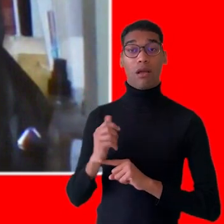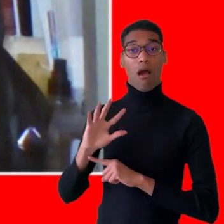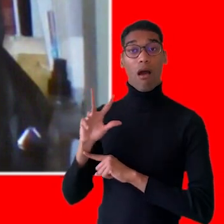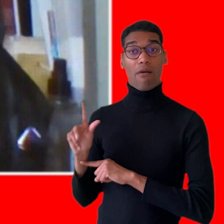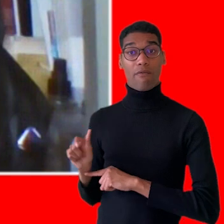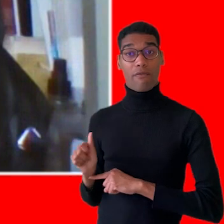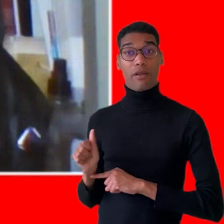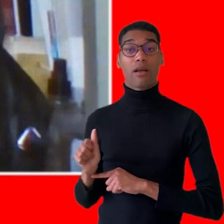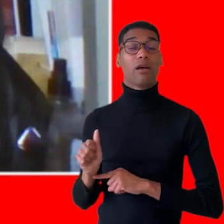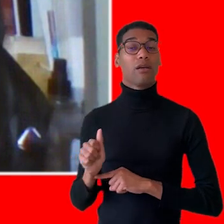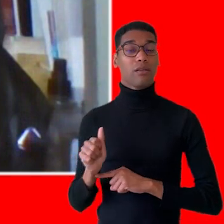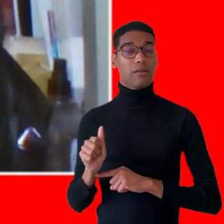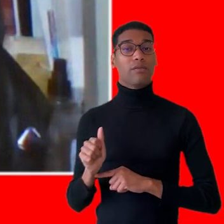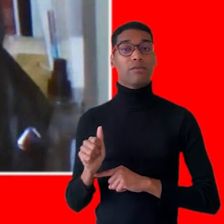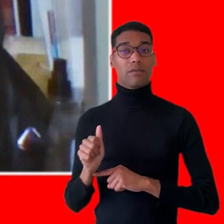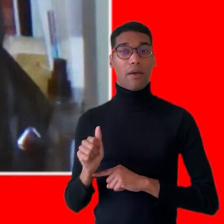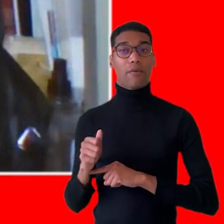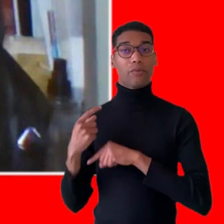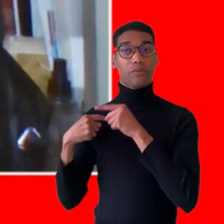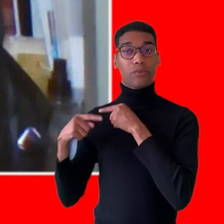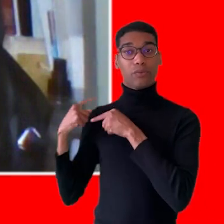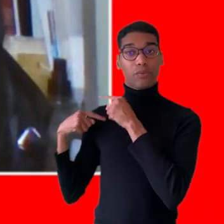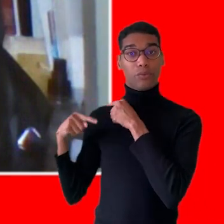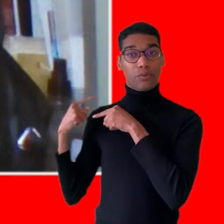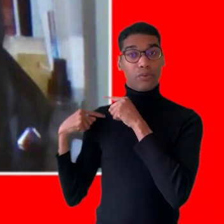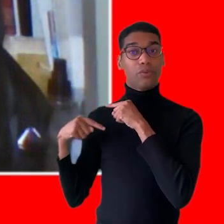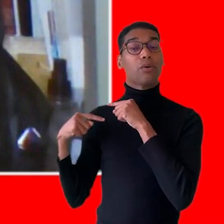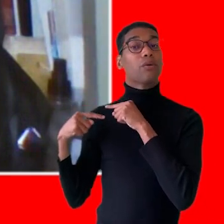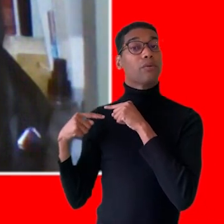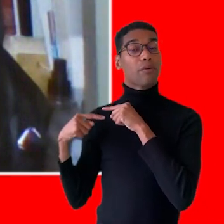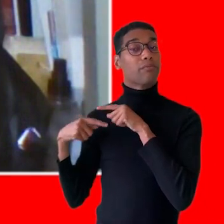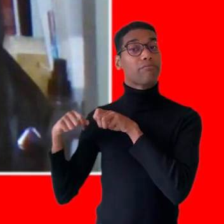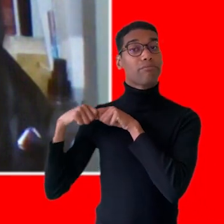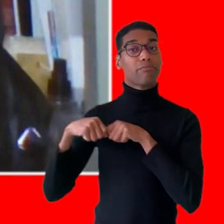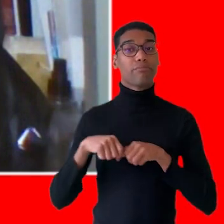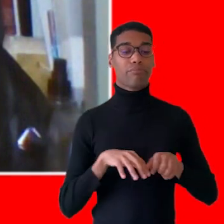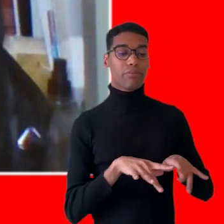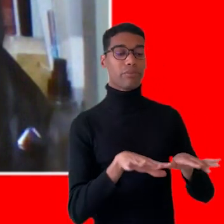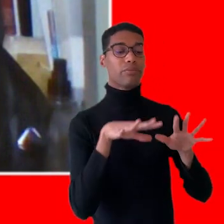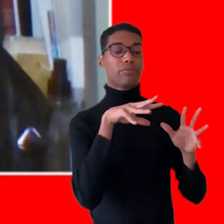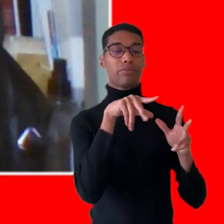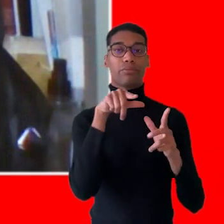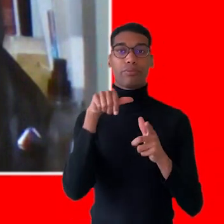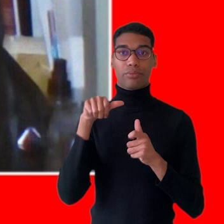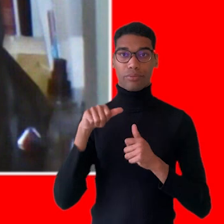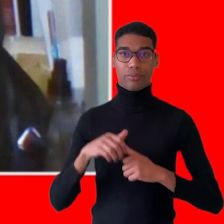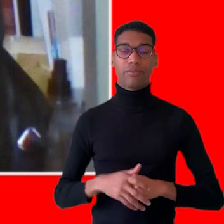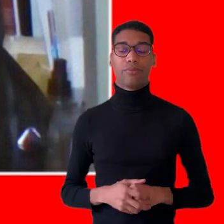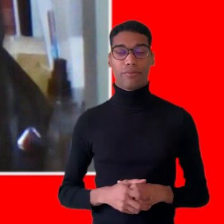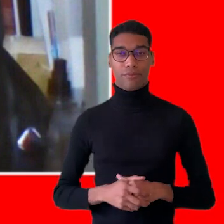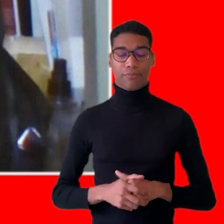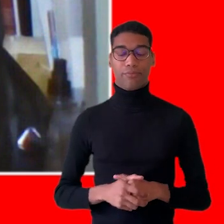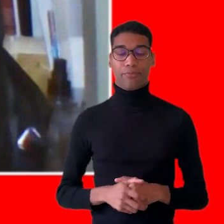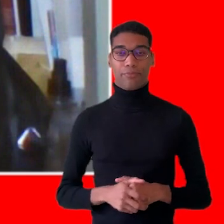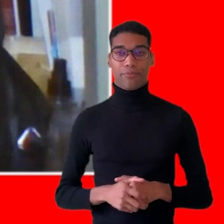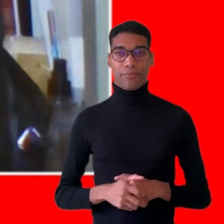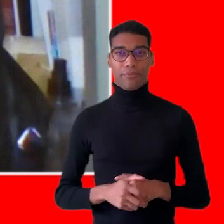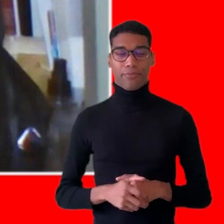África, aos descendentes de africanos enviados para o mundo, para a diáspora,